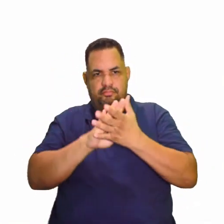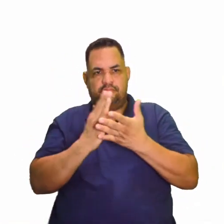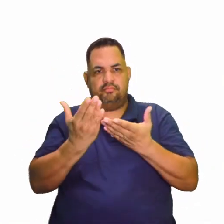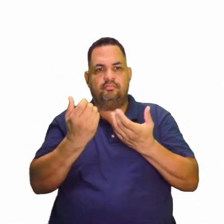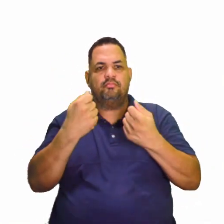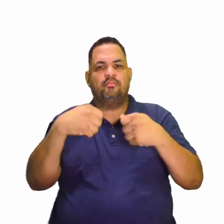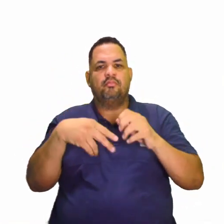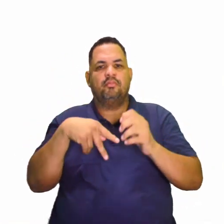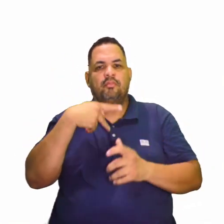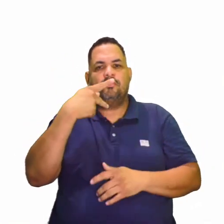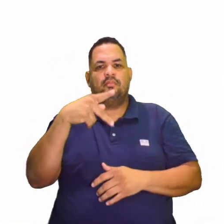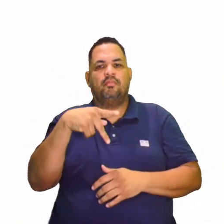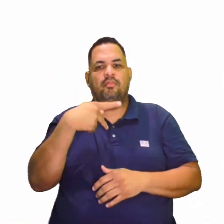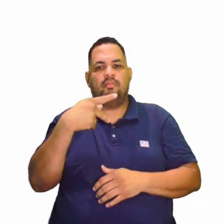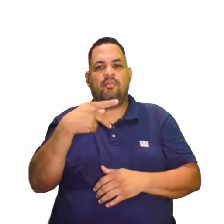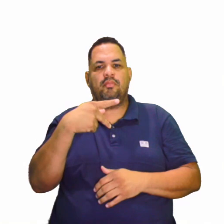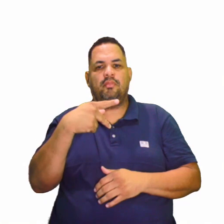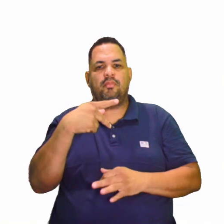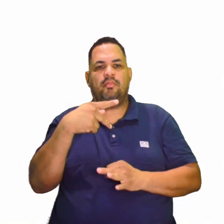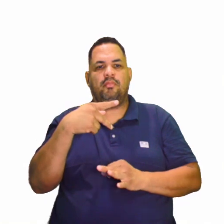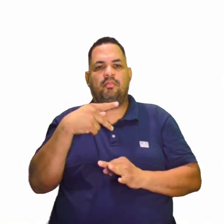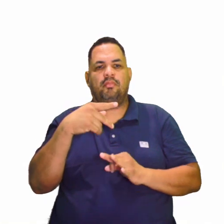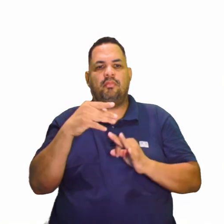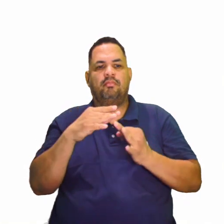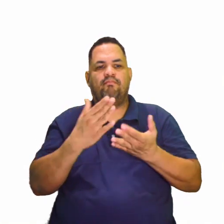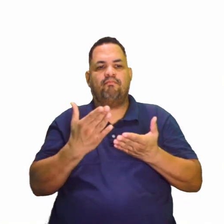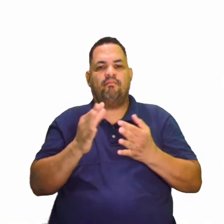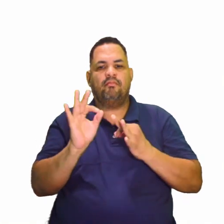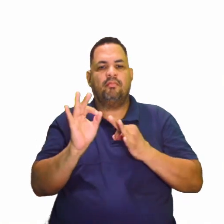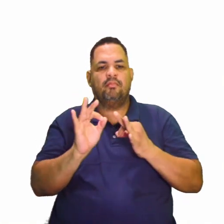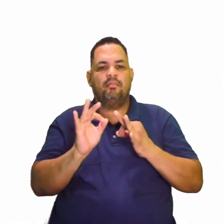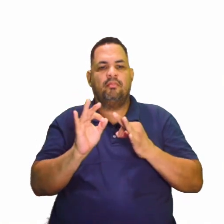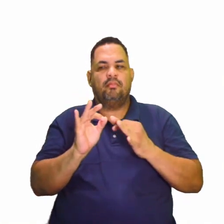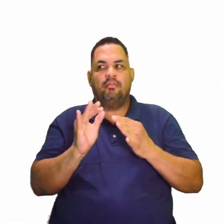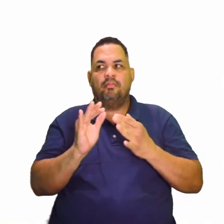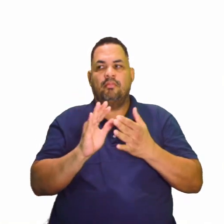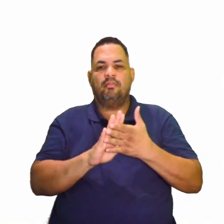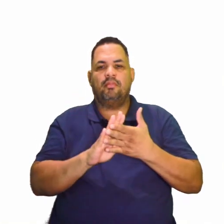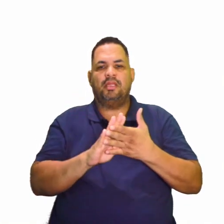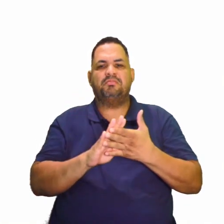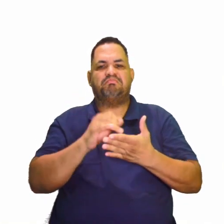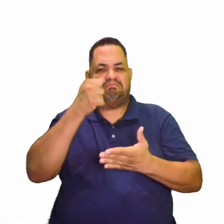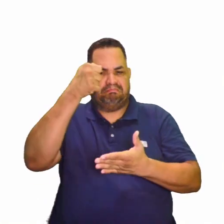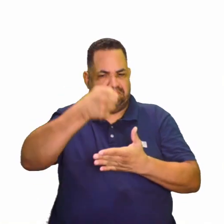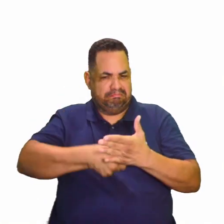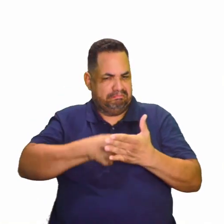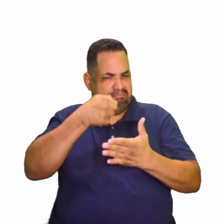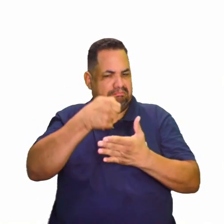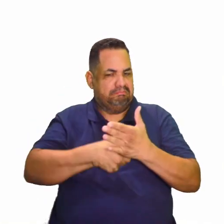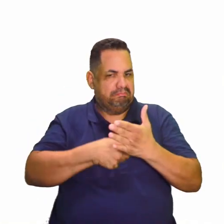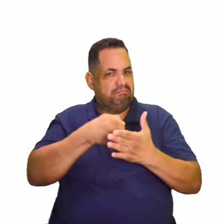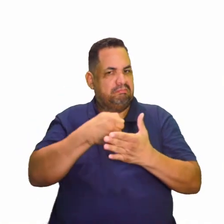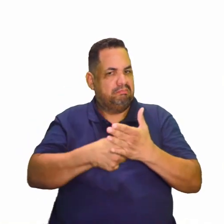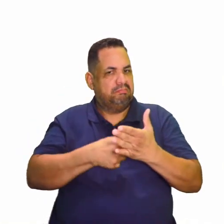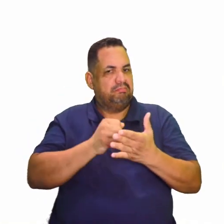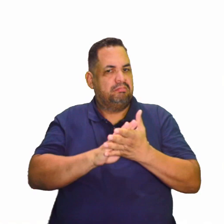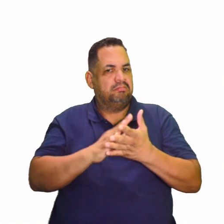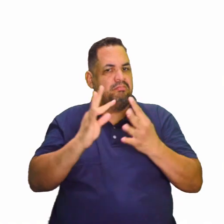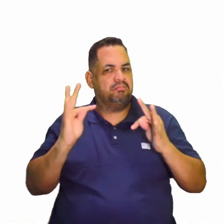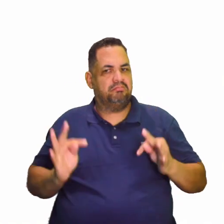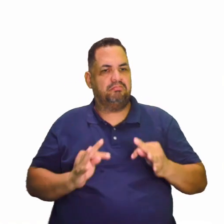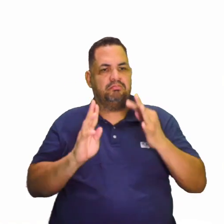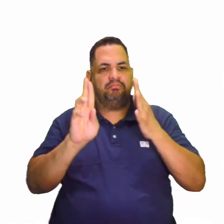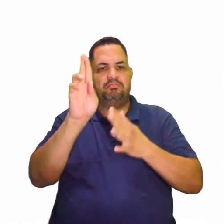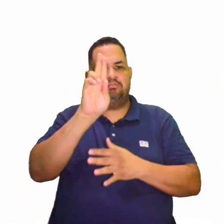destacar assim que eles foram muito exigentes, né, e rigorosos nas